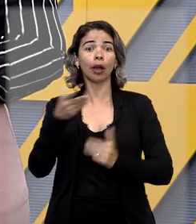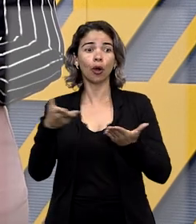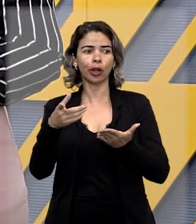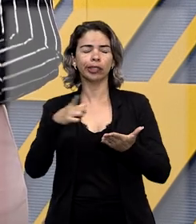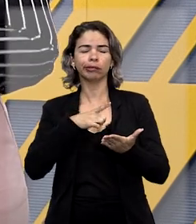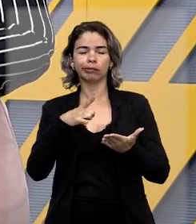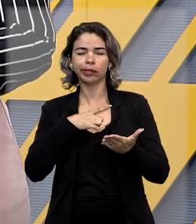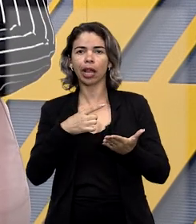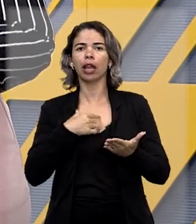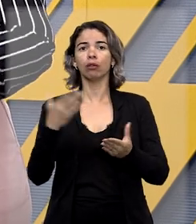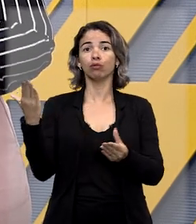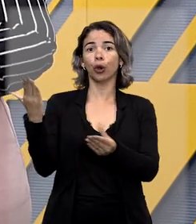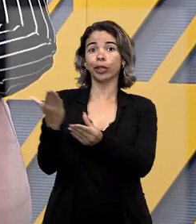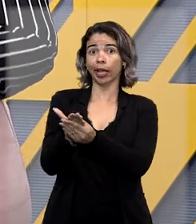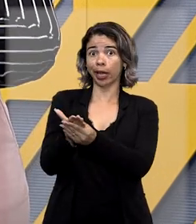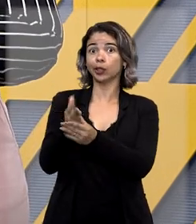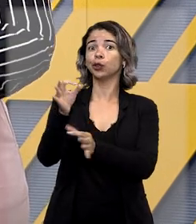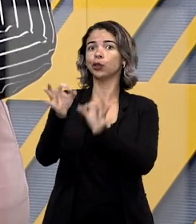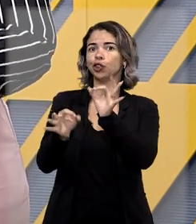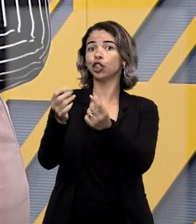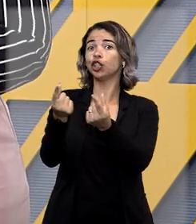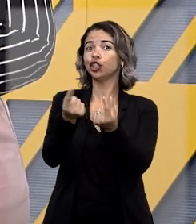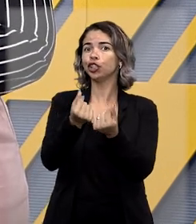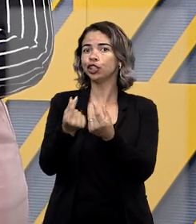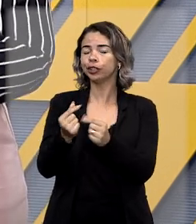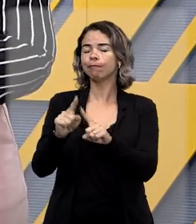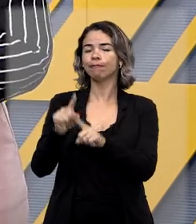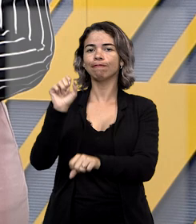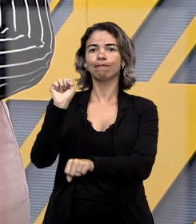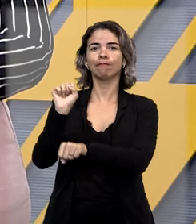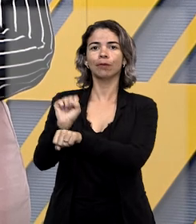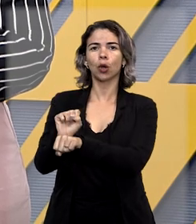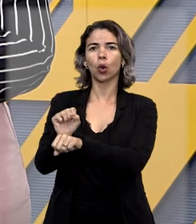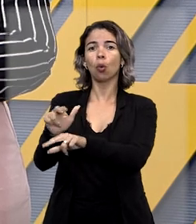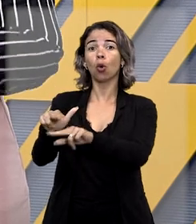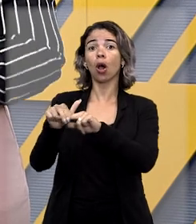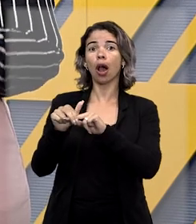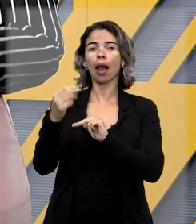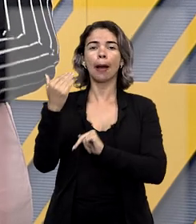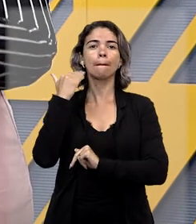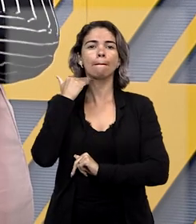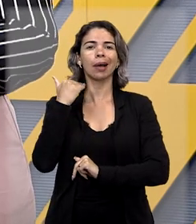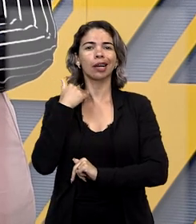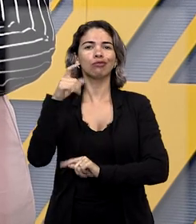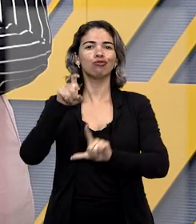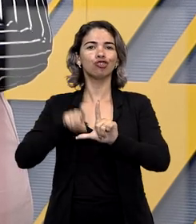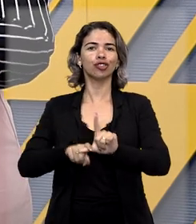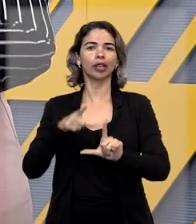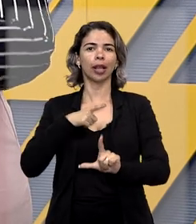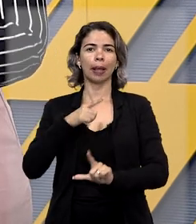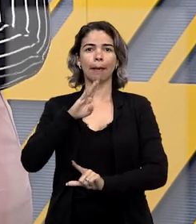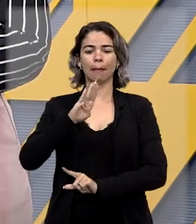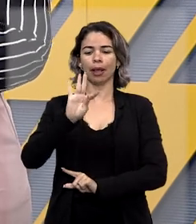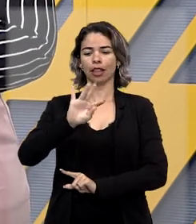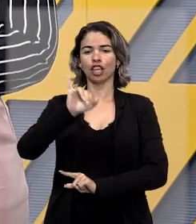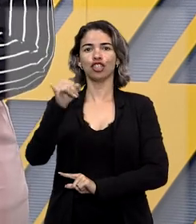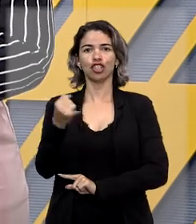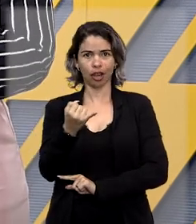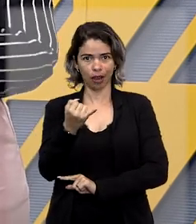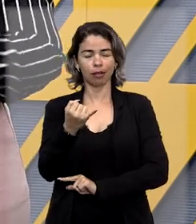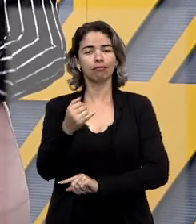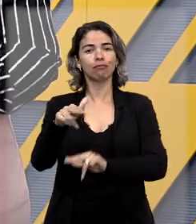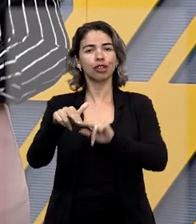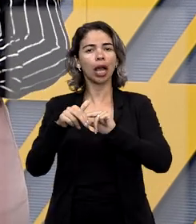está atualmente em recuperação judicial, de valores que haviam sido compensados por um dos bancos credores, o BTG